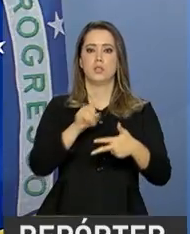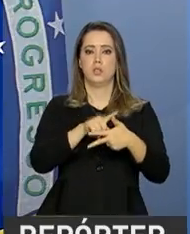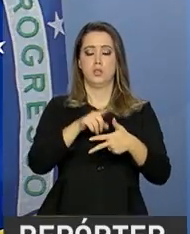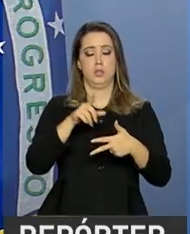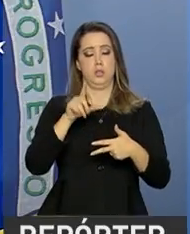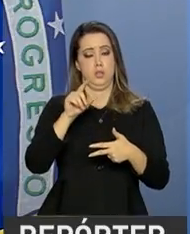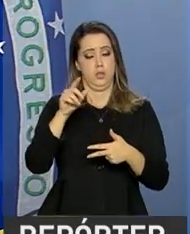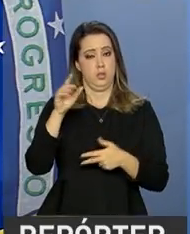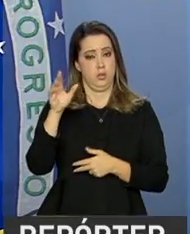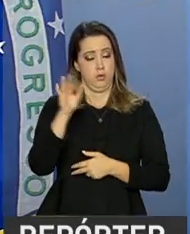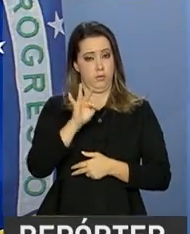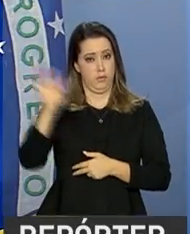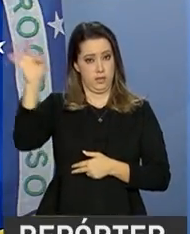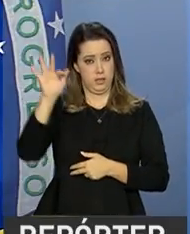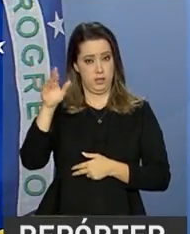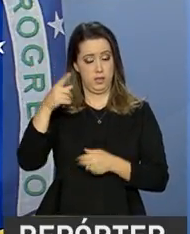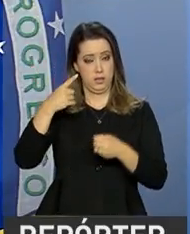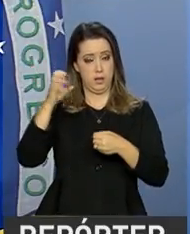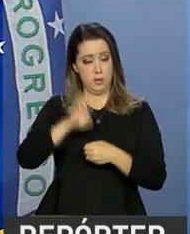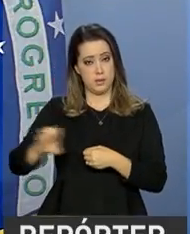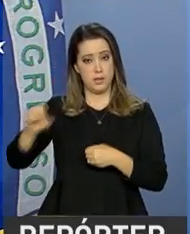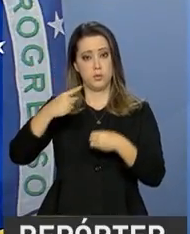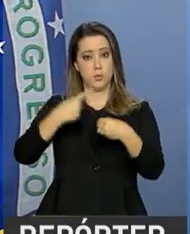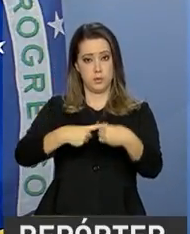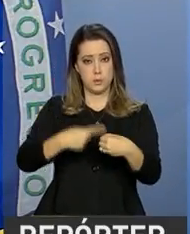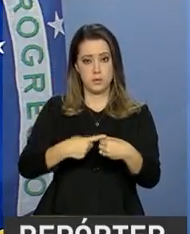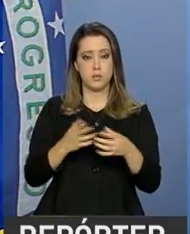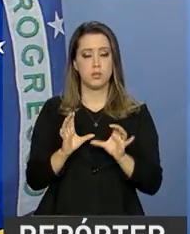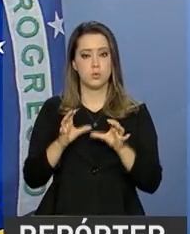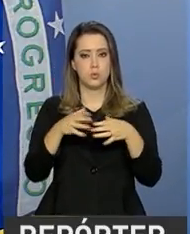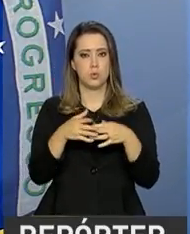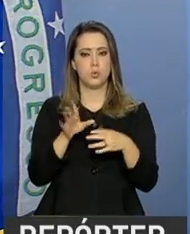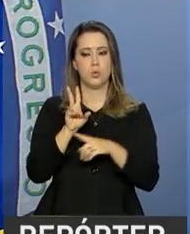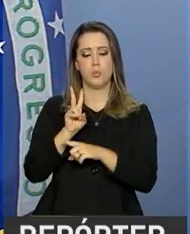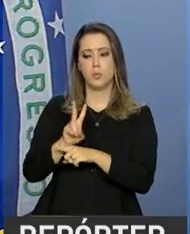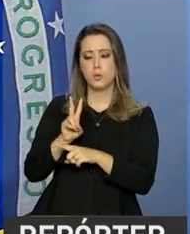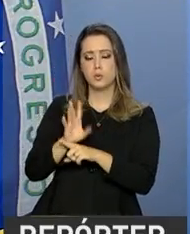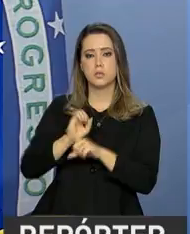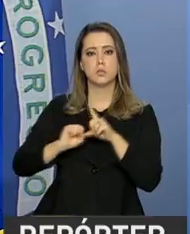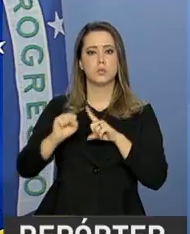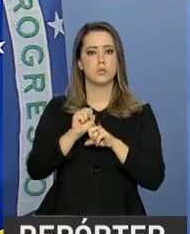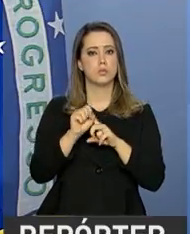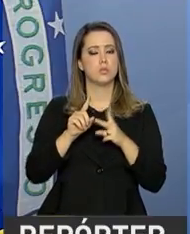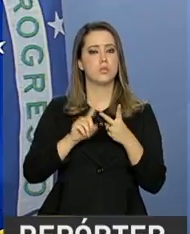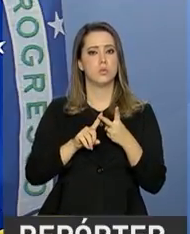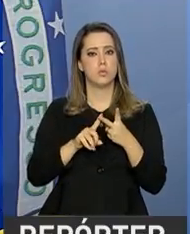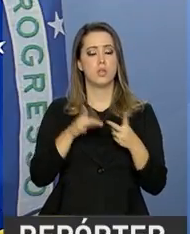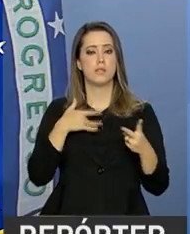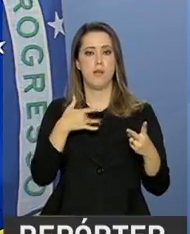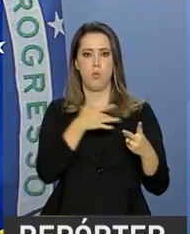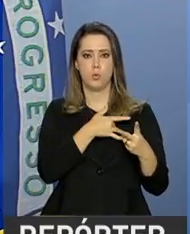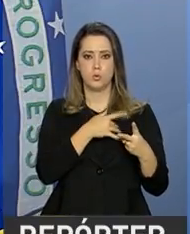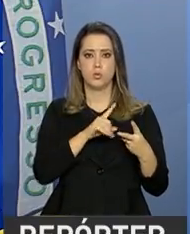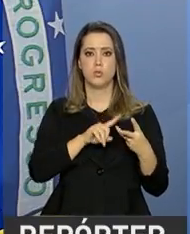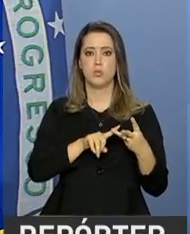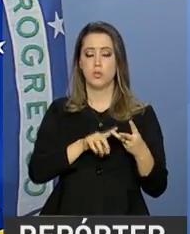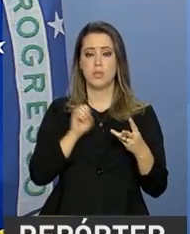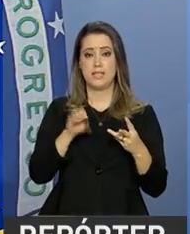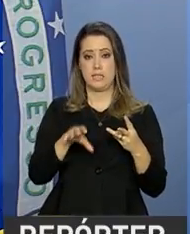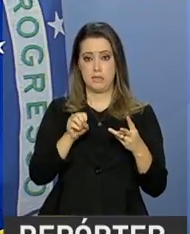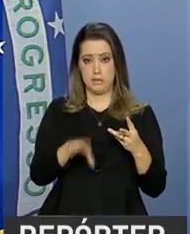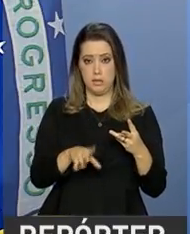federação as medidas abrangem áreas como proteção social saúde educação